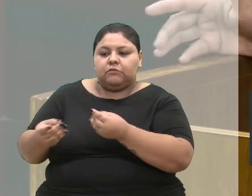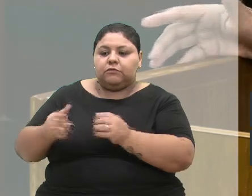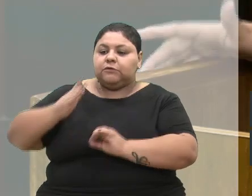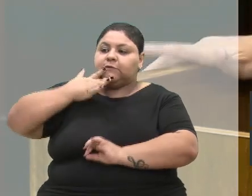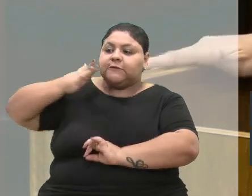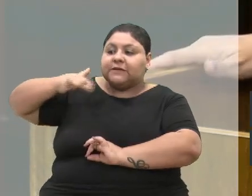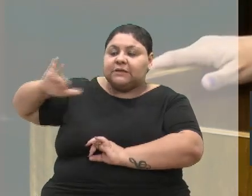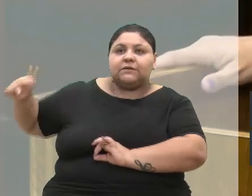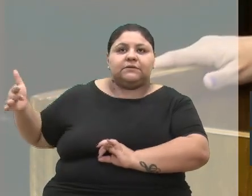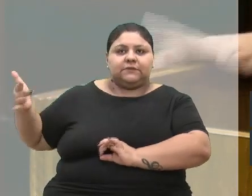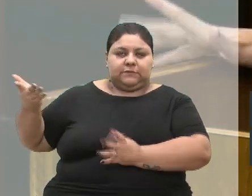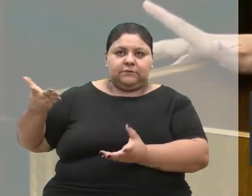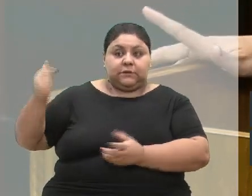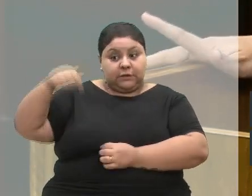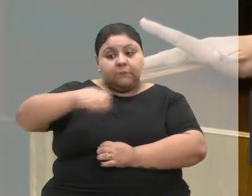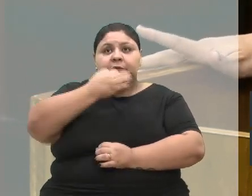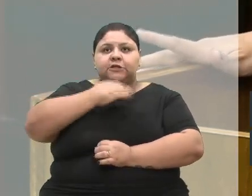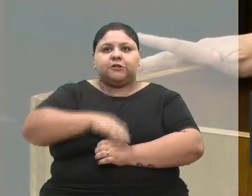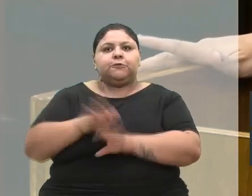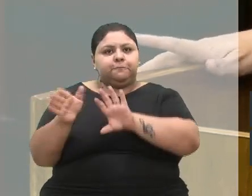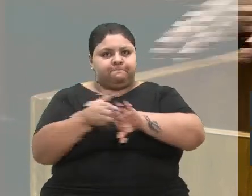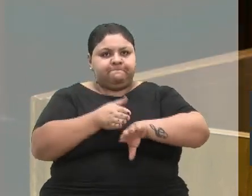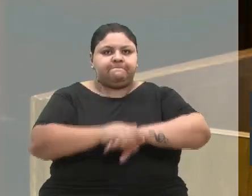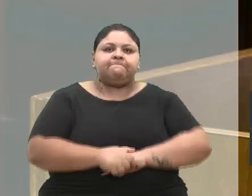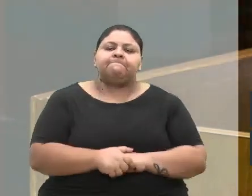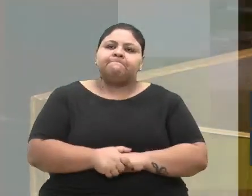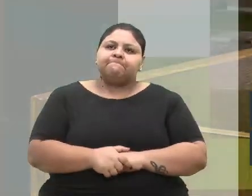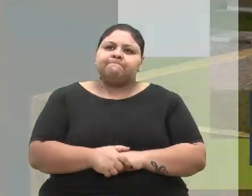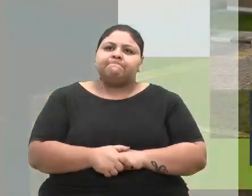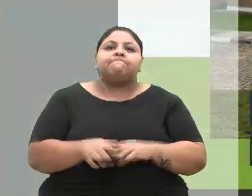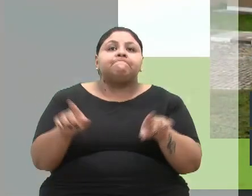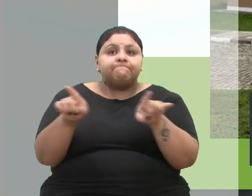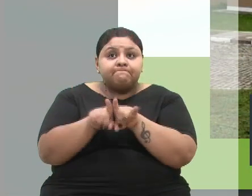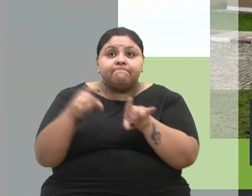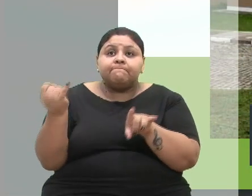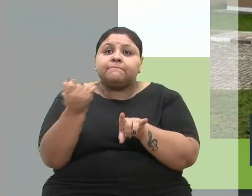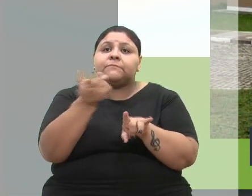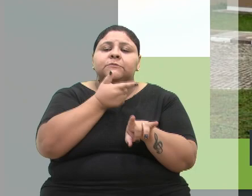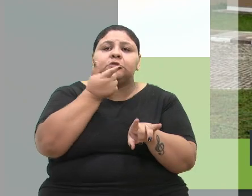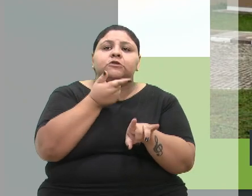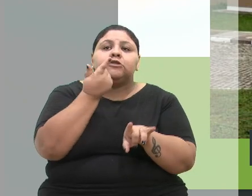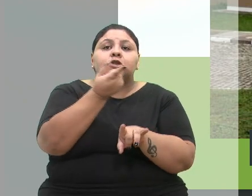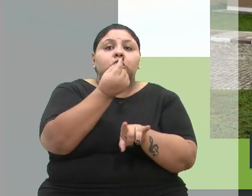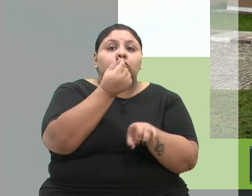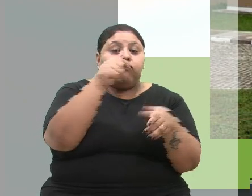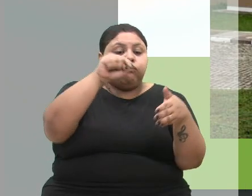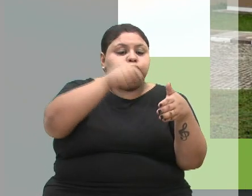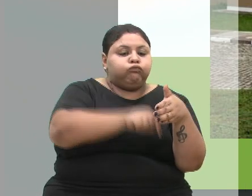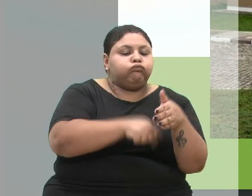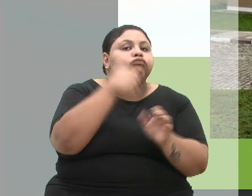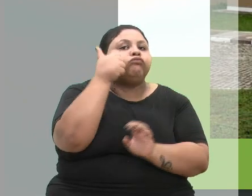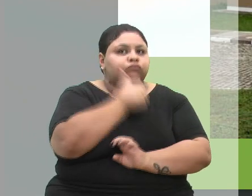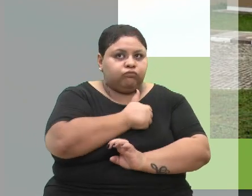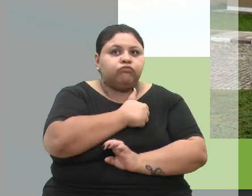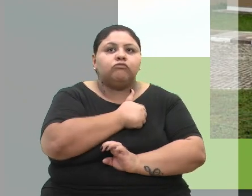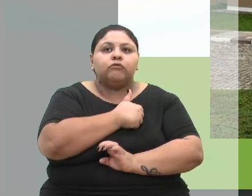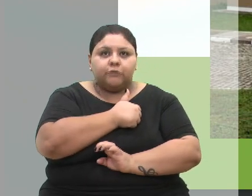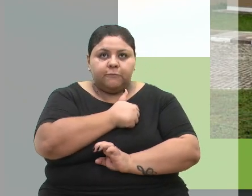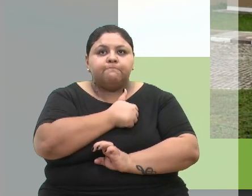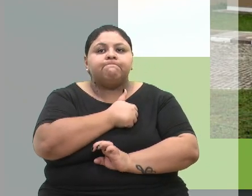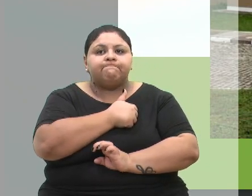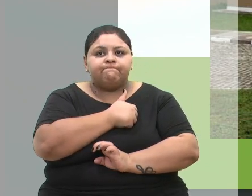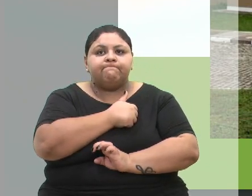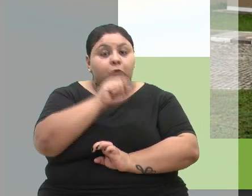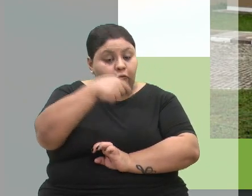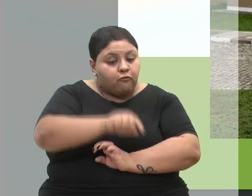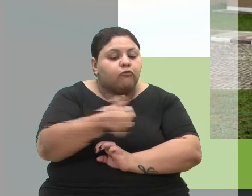cidade. Pode passar? Também é importante dizer que também tem recurso para o Fundo da Mulher, né? Entre os fundos também tem o do Fundo